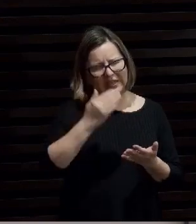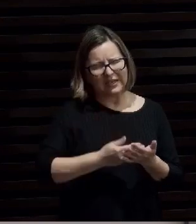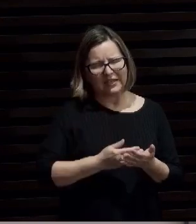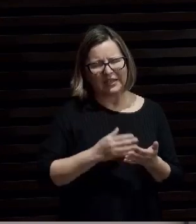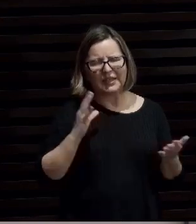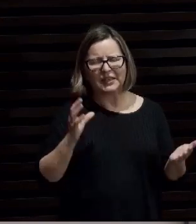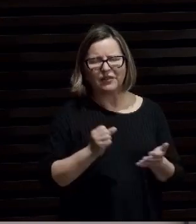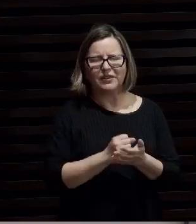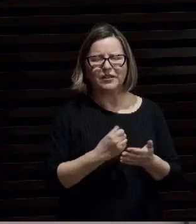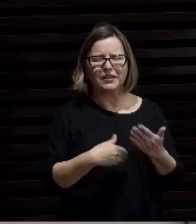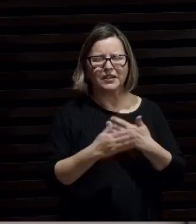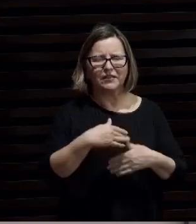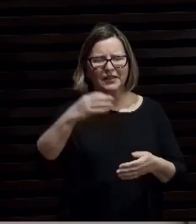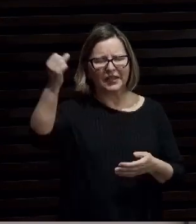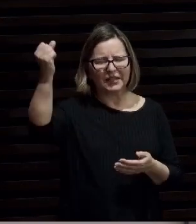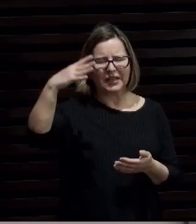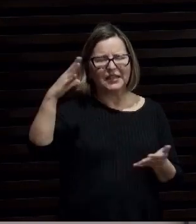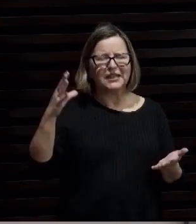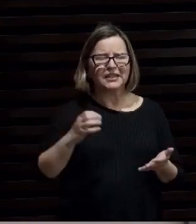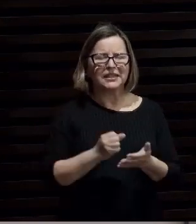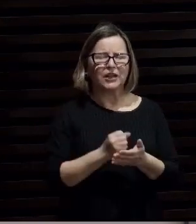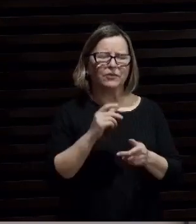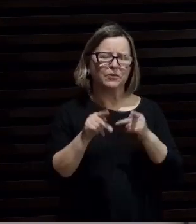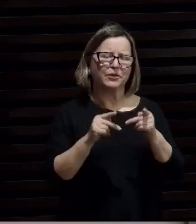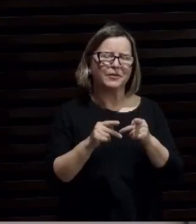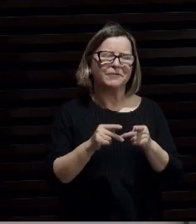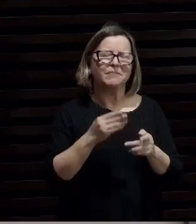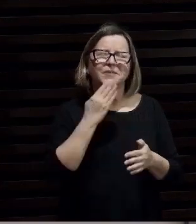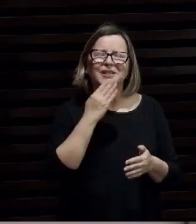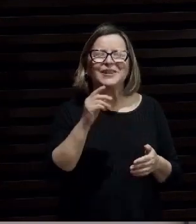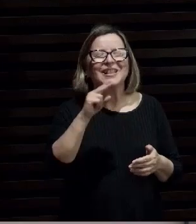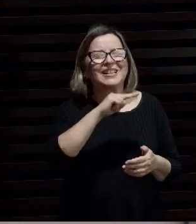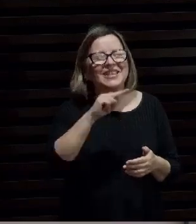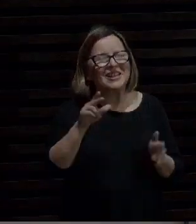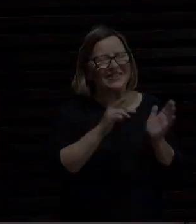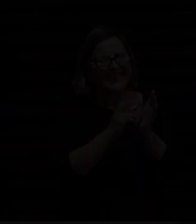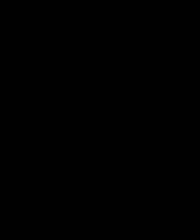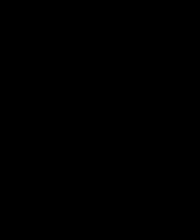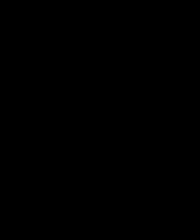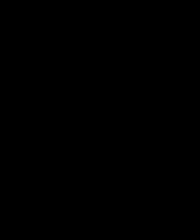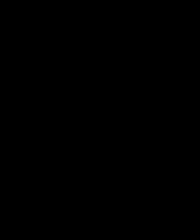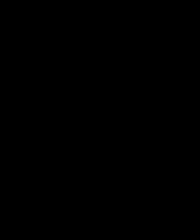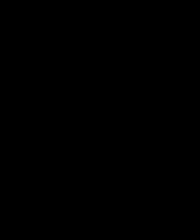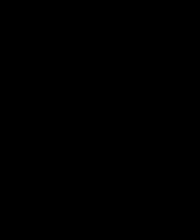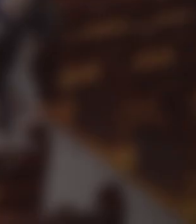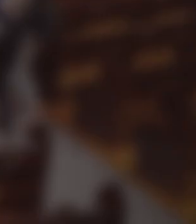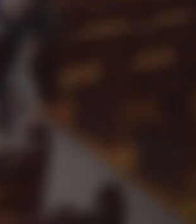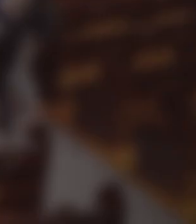noite, Senhor. É o que nós te pedimos em nome de Jesus. Amém. Amém.